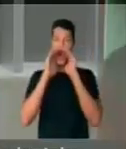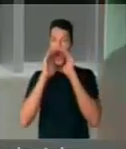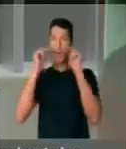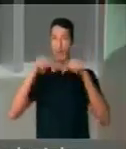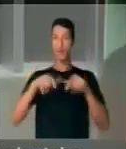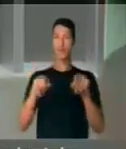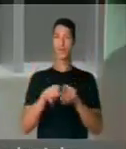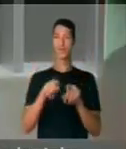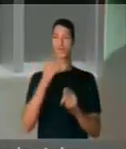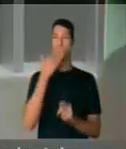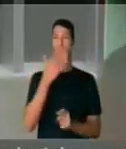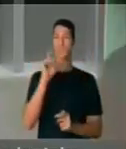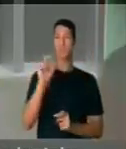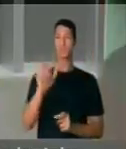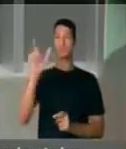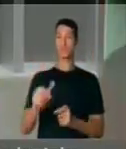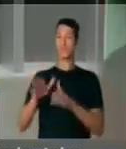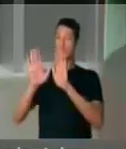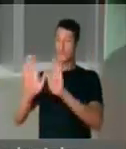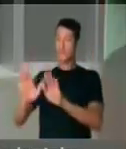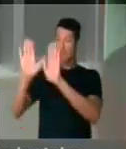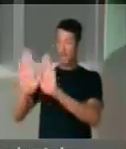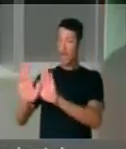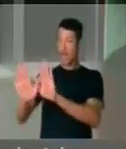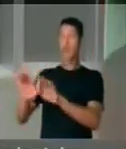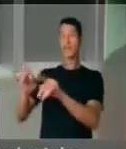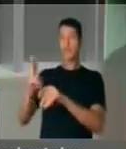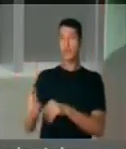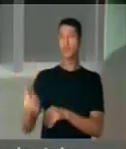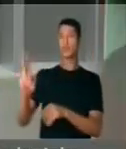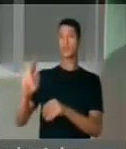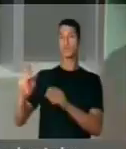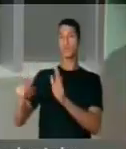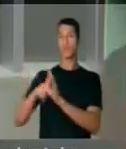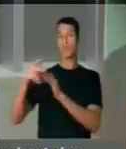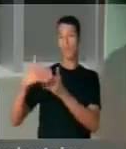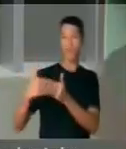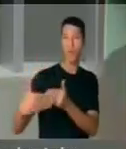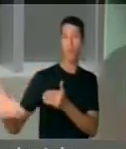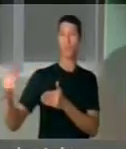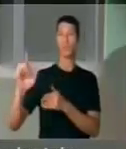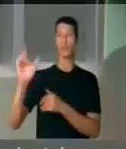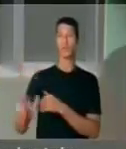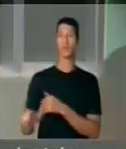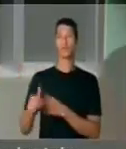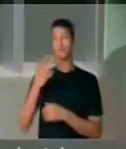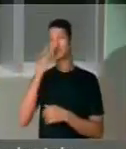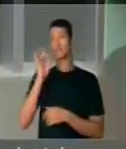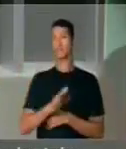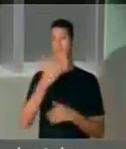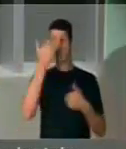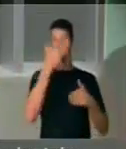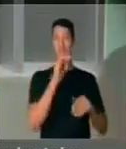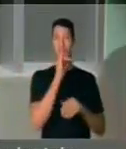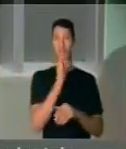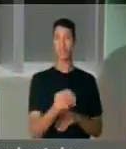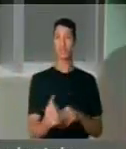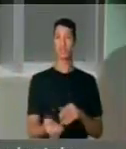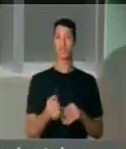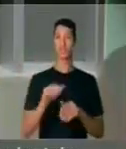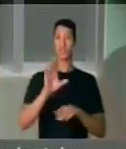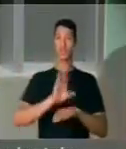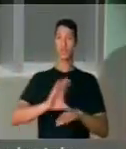plenário, pedindo que ele ficasse, que ele continuasse no próximo mandato. Ele se recusou, agradeceu e disse: